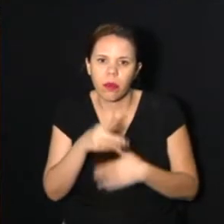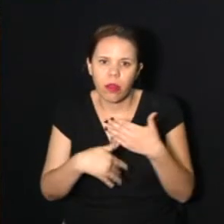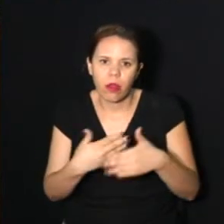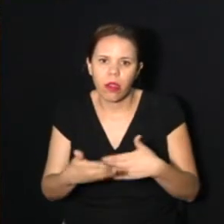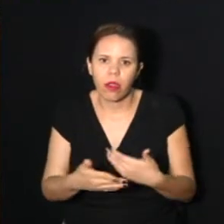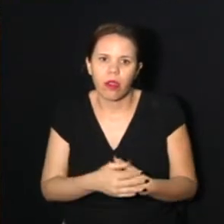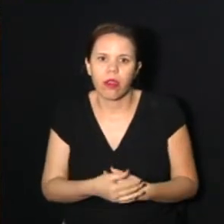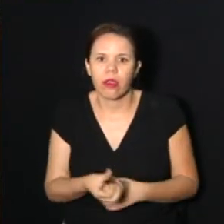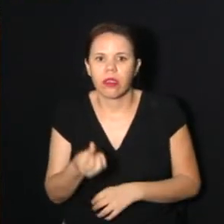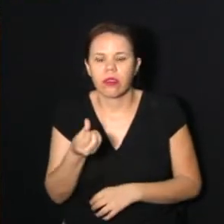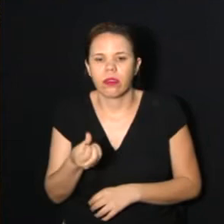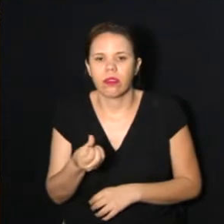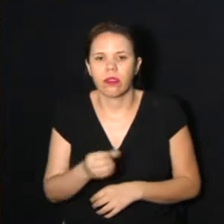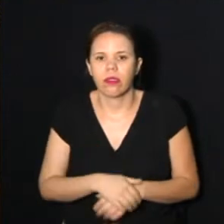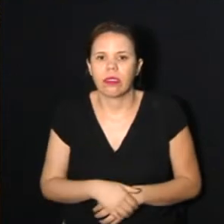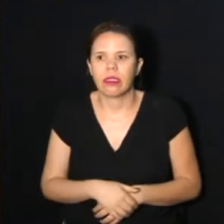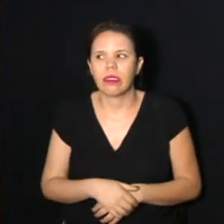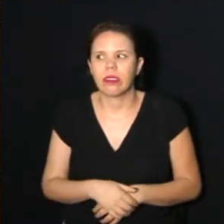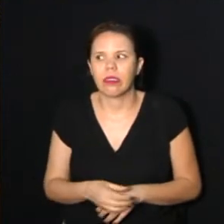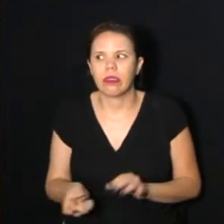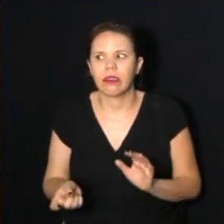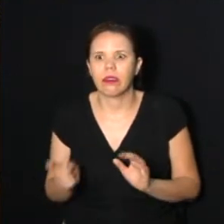senhor presidente. Item 6.4.